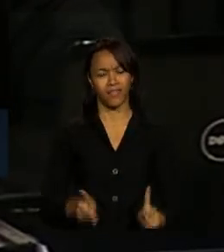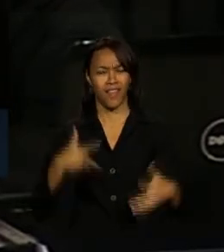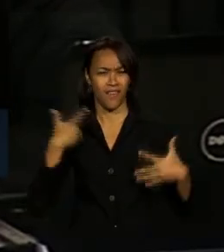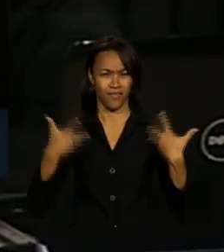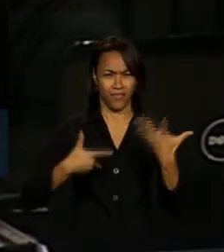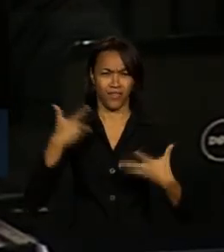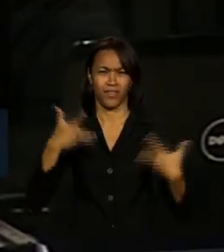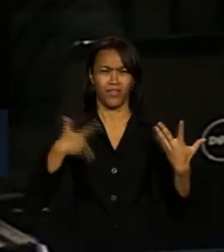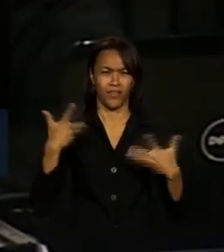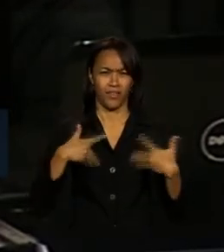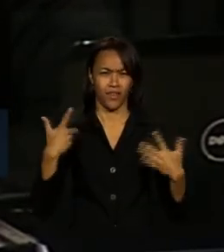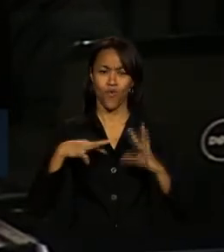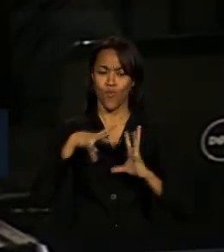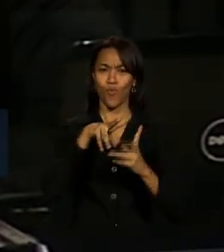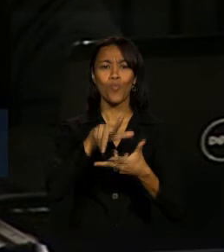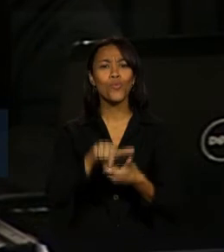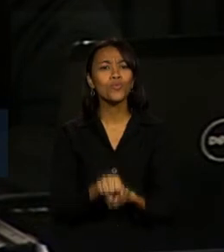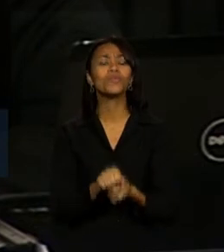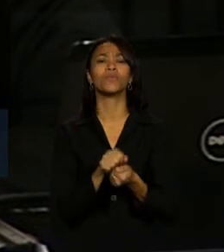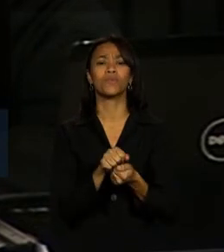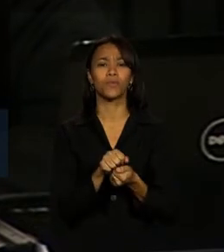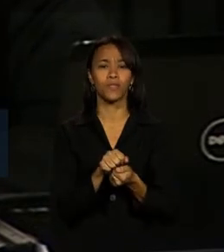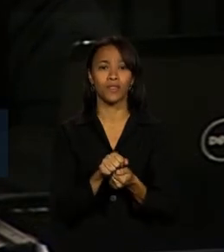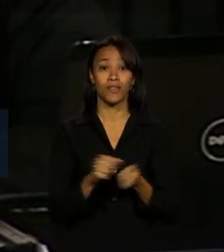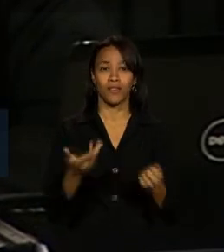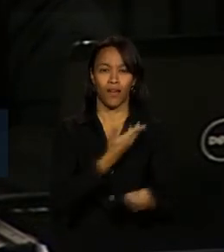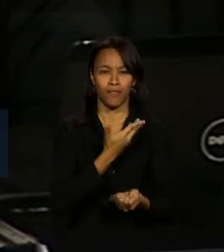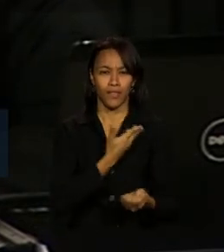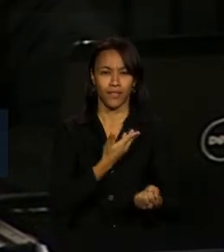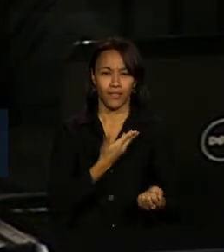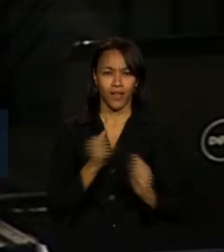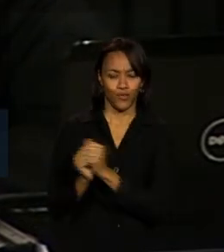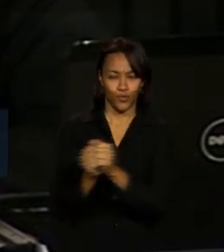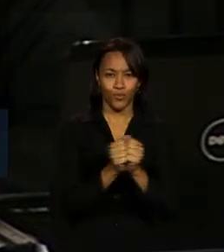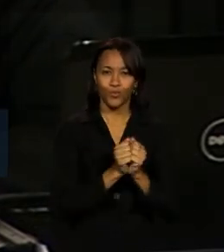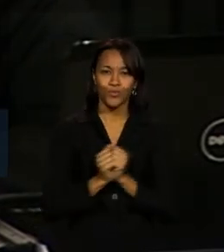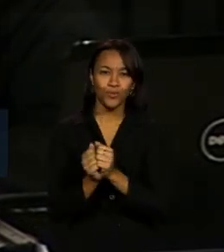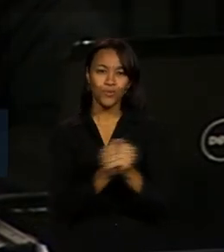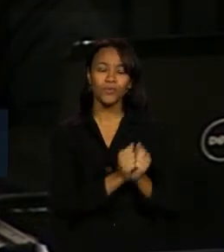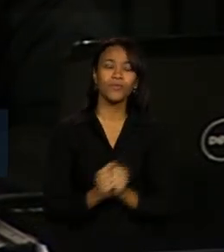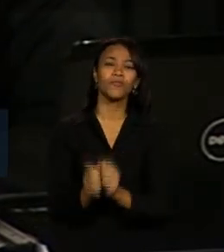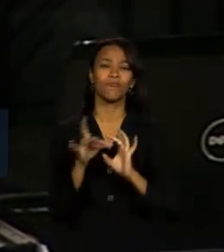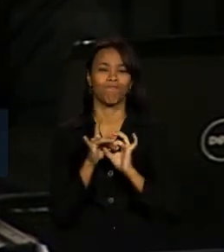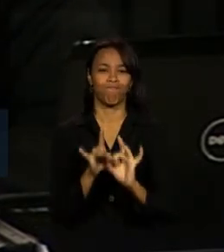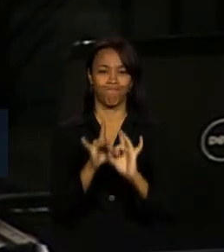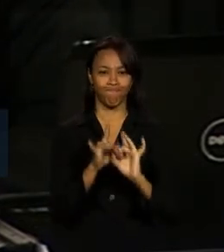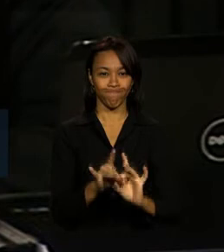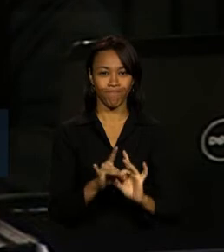d'alegria. Um mundo da amizade, da fraternidade. E para